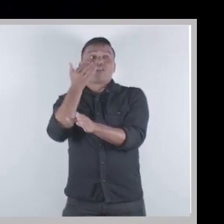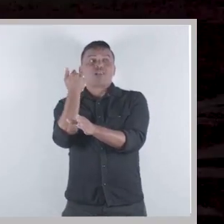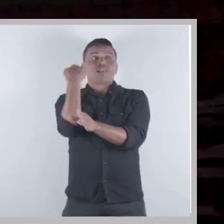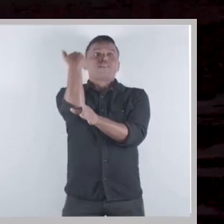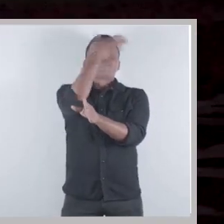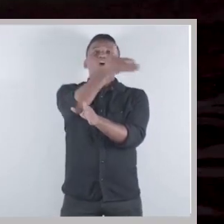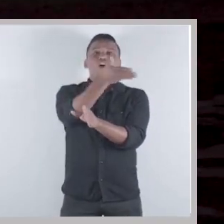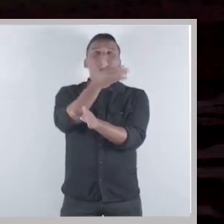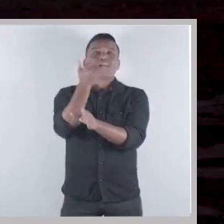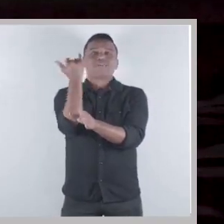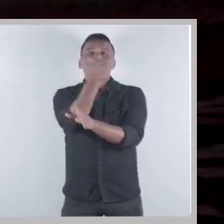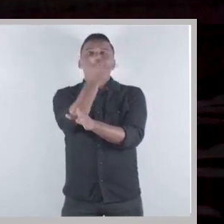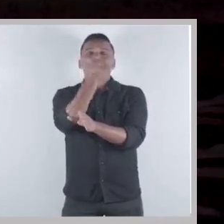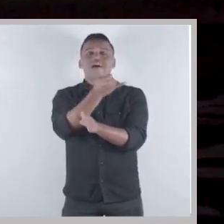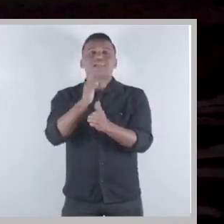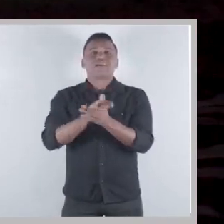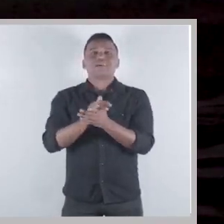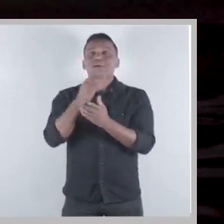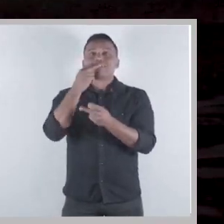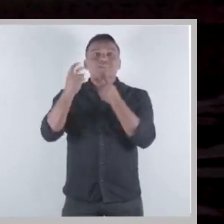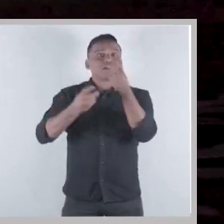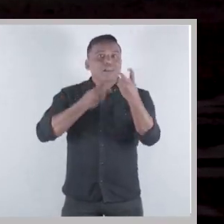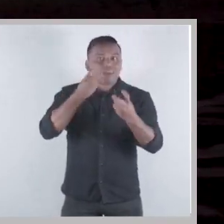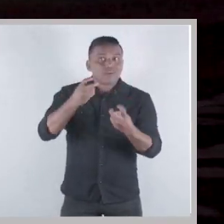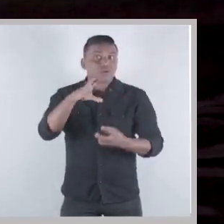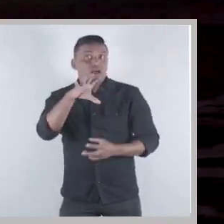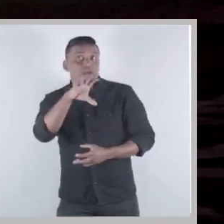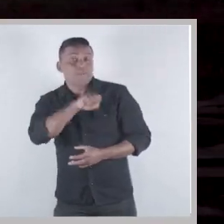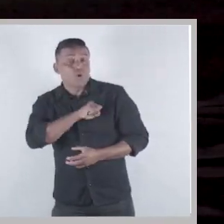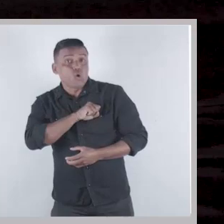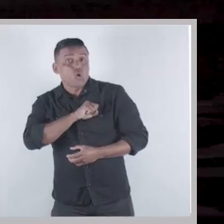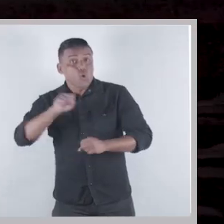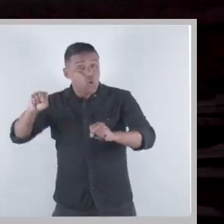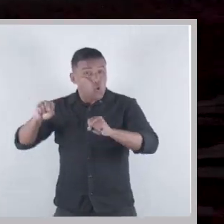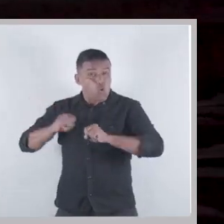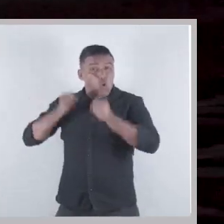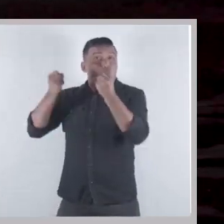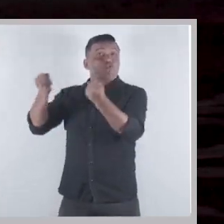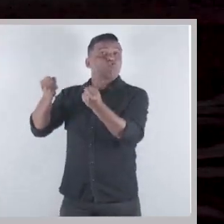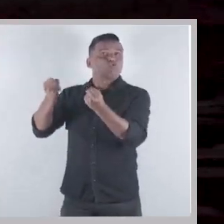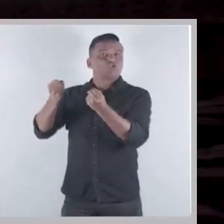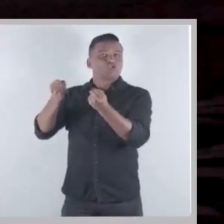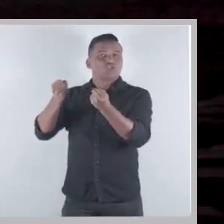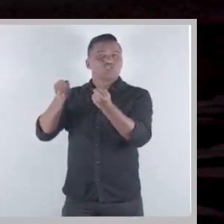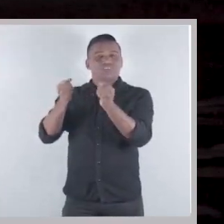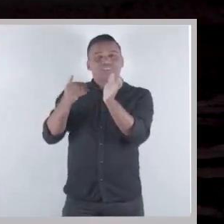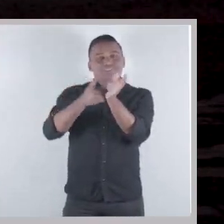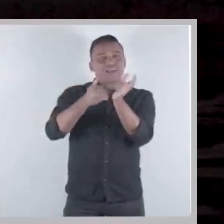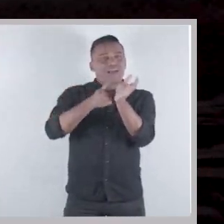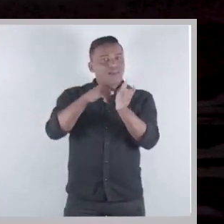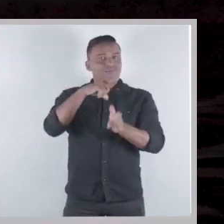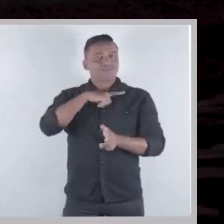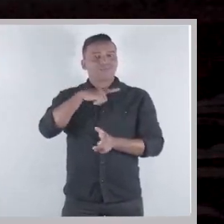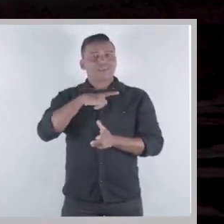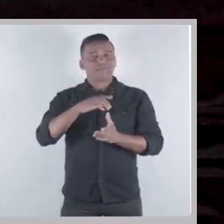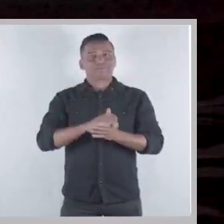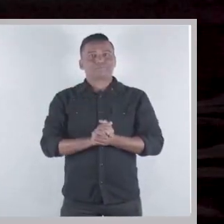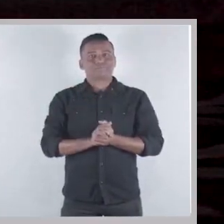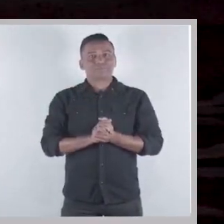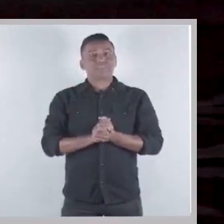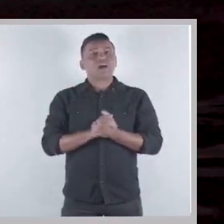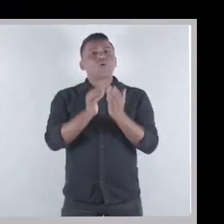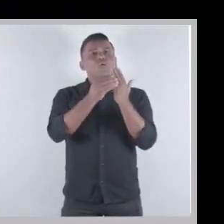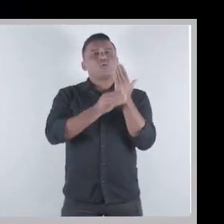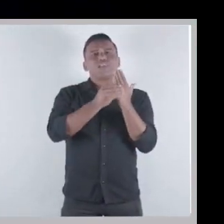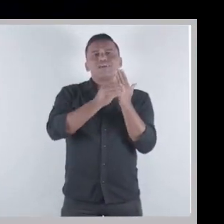lá? Quantos gritos, de amor ou de horror, suas paredes segredariam? Esse é um livro